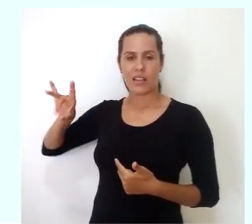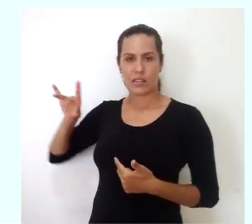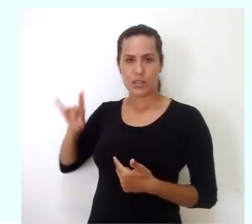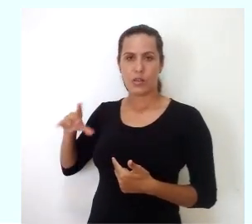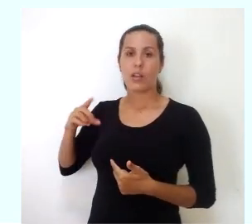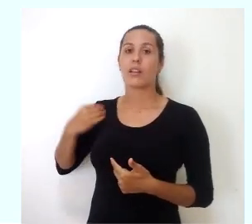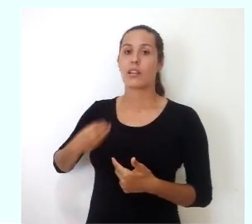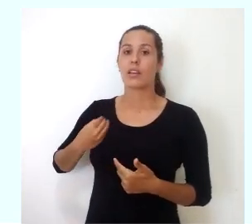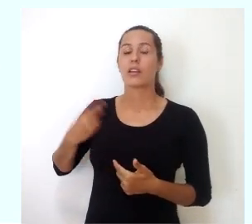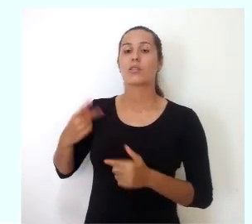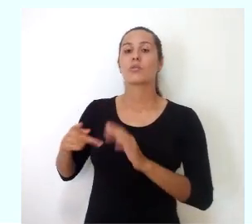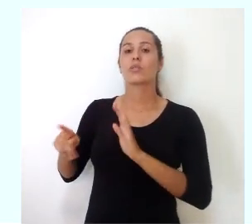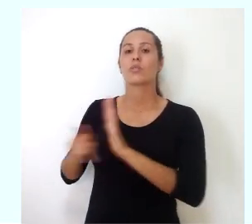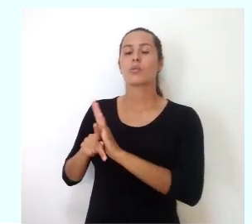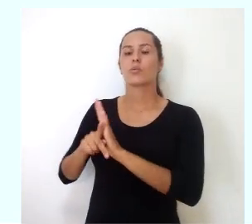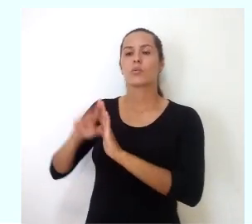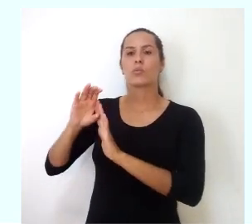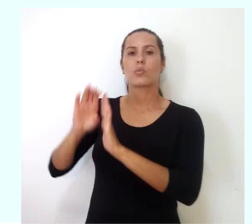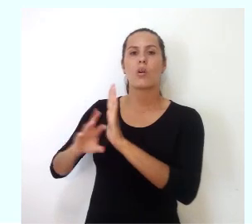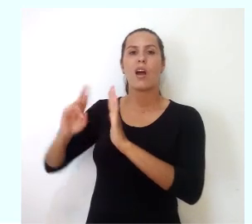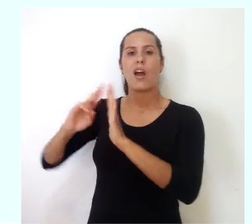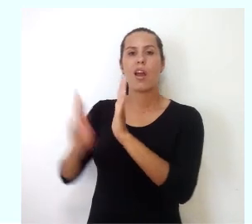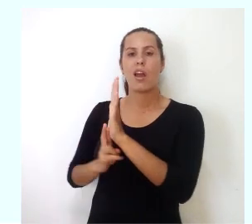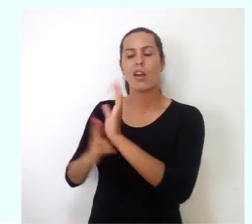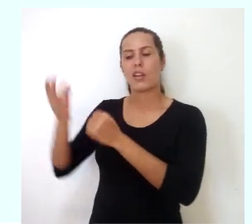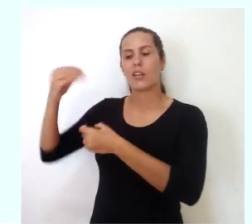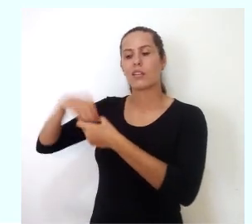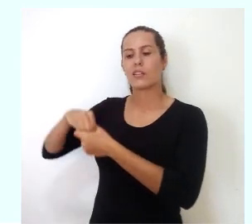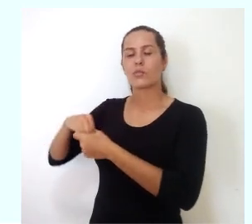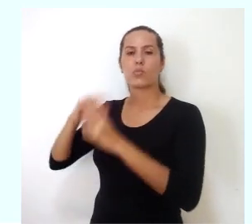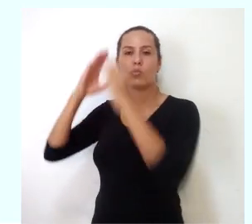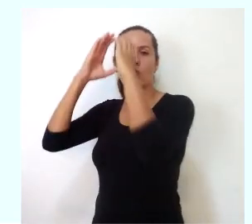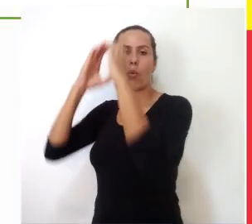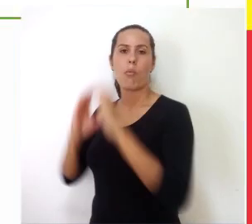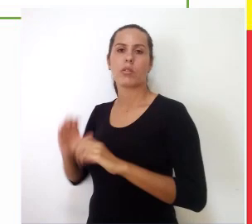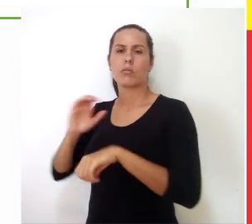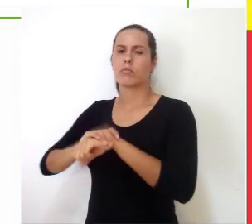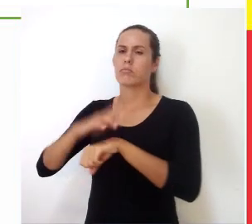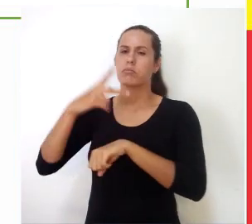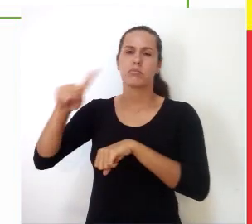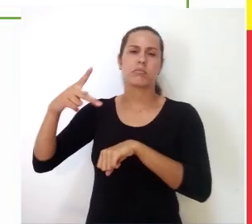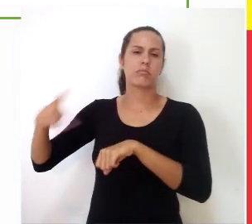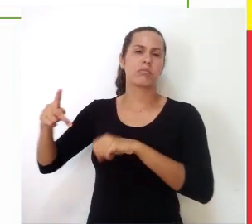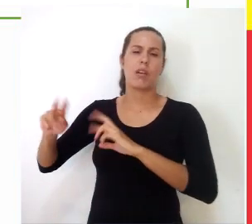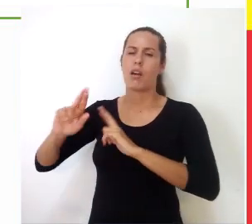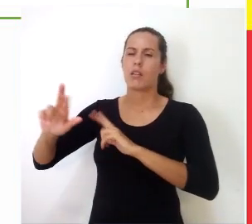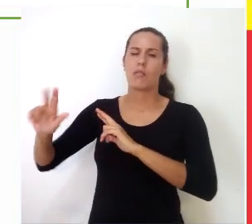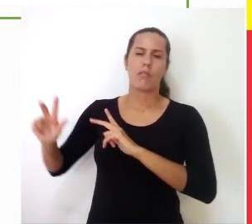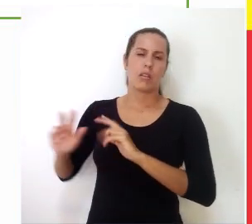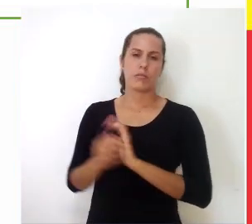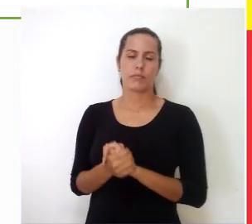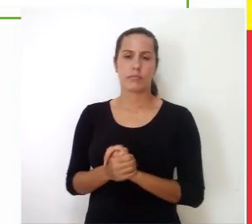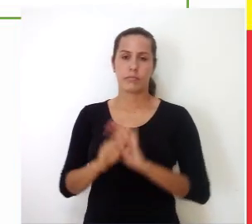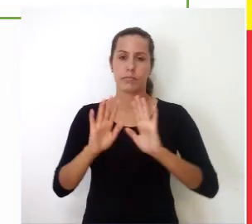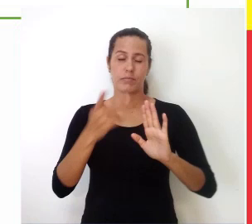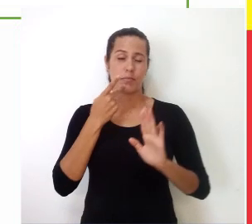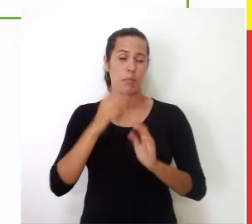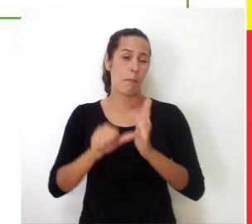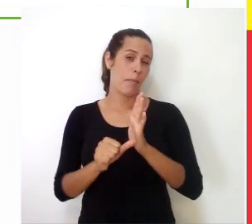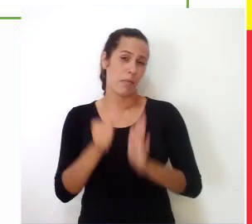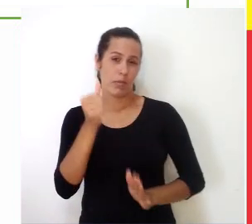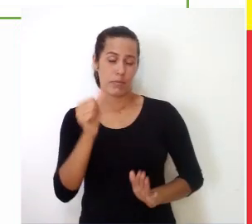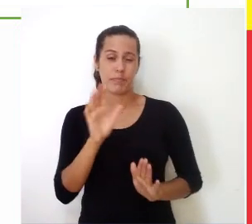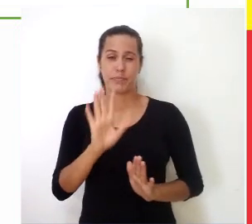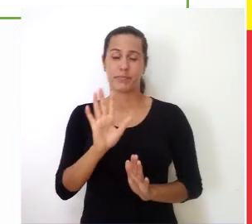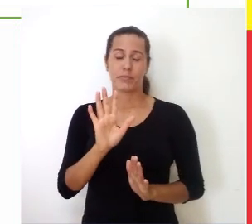seu código de comportamento. Então vamos ver aqui. Nós temos justamente o seguinte ponto. A religião, como eu falei,